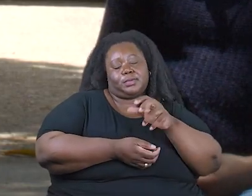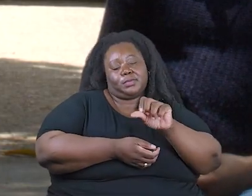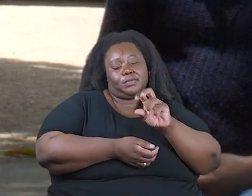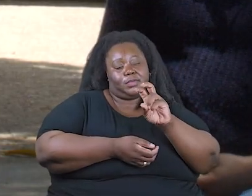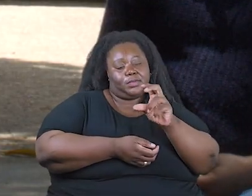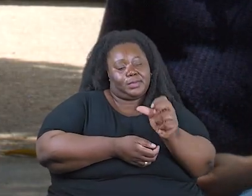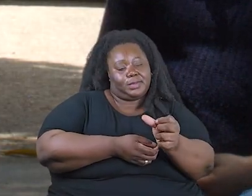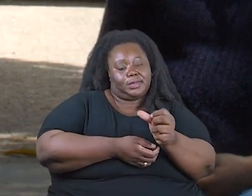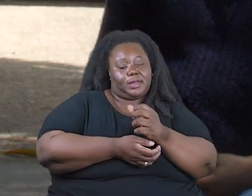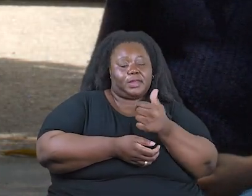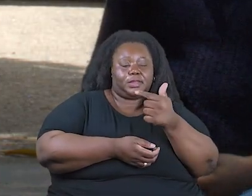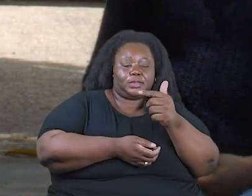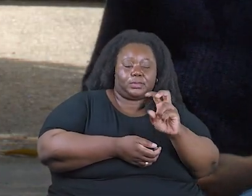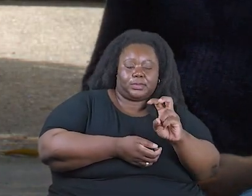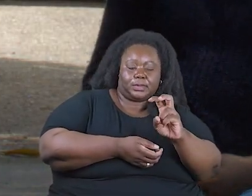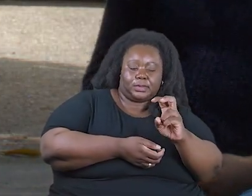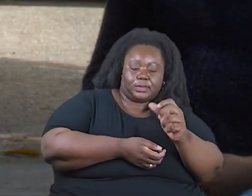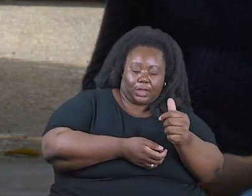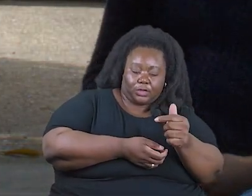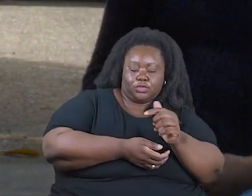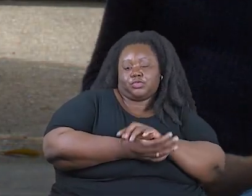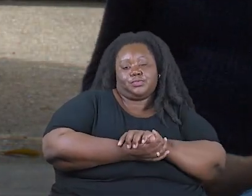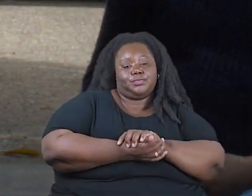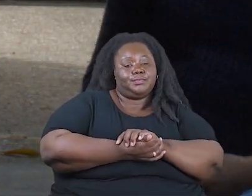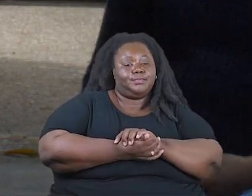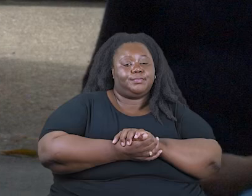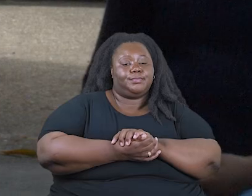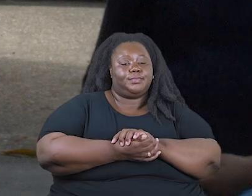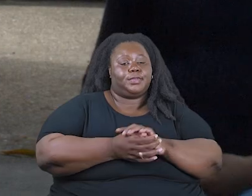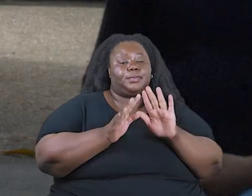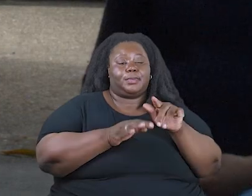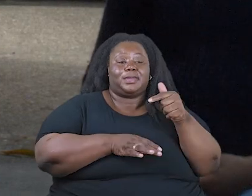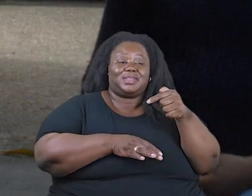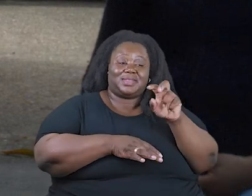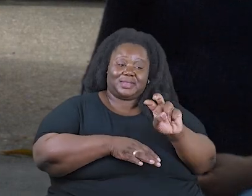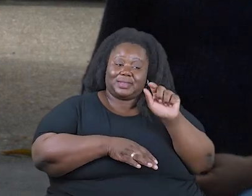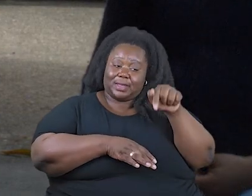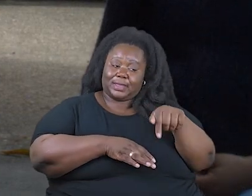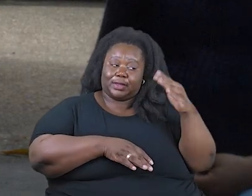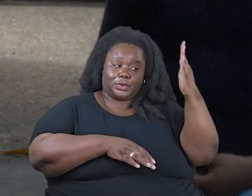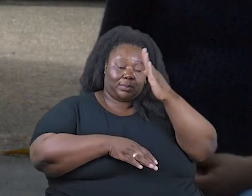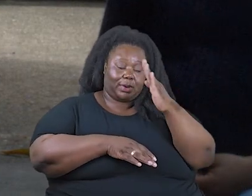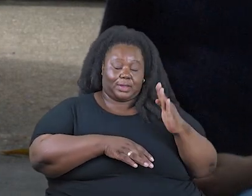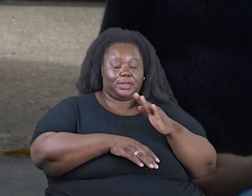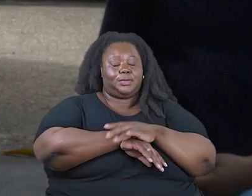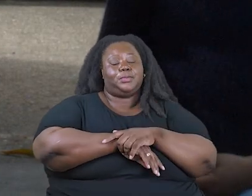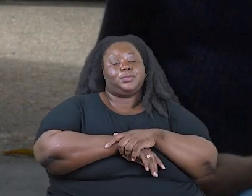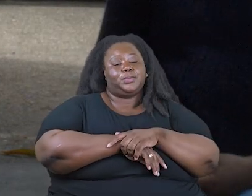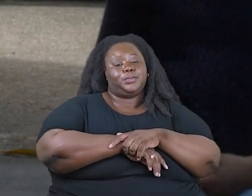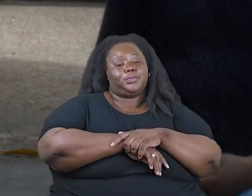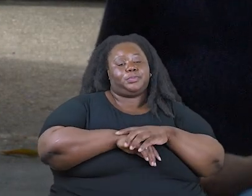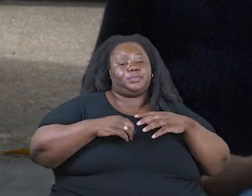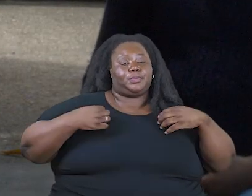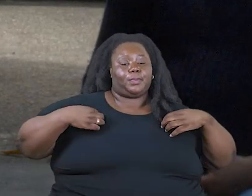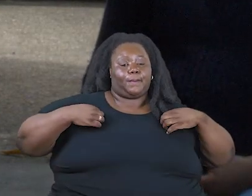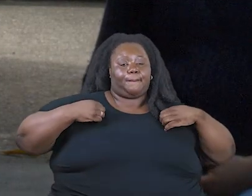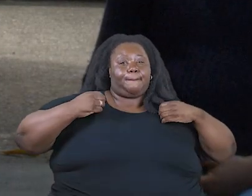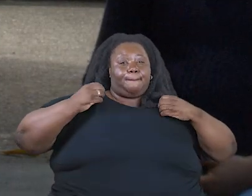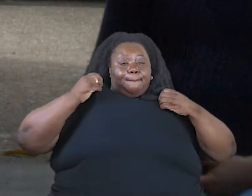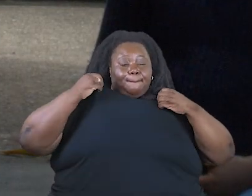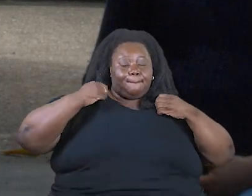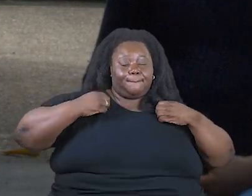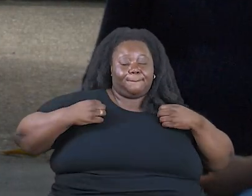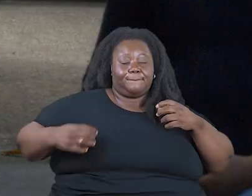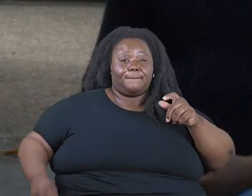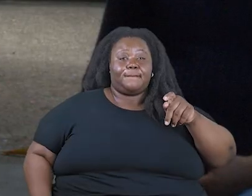Isso em 1956, 57. Mas em 75, aqui no Brasil, o Nelson Lerner,